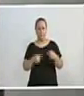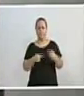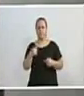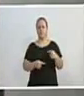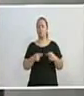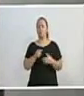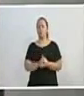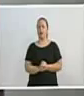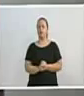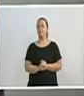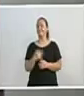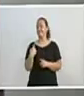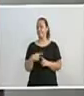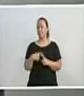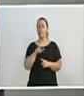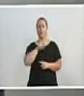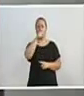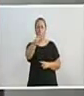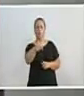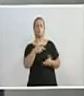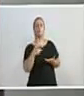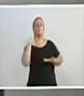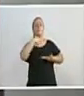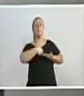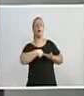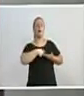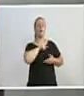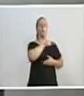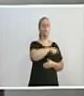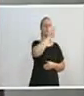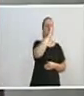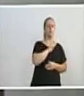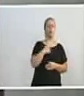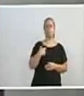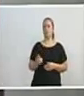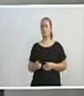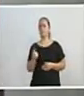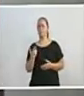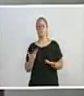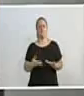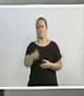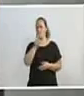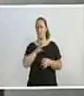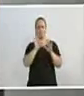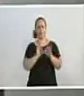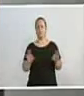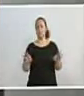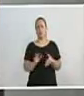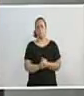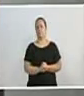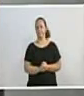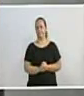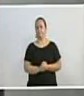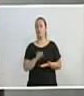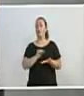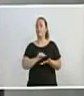quem arca com as consequências financeiras desse benefício. E então a resposta é simples. É o subsídio, como bem falou o